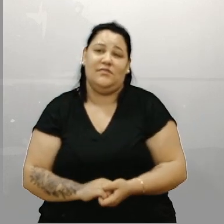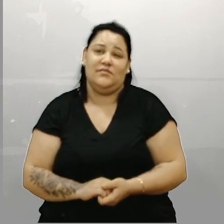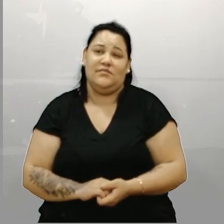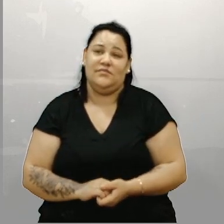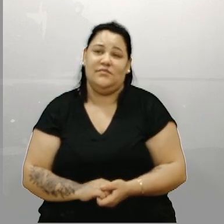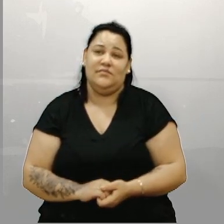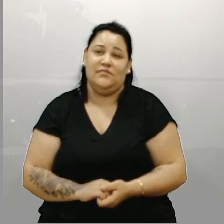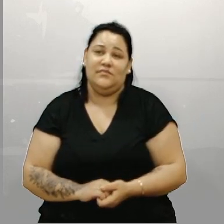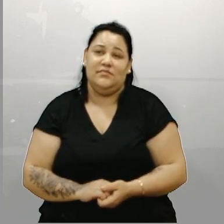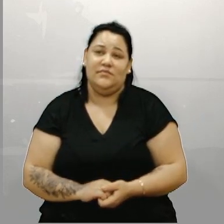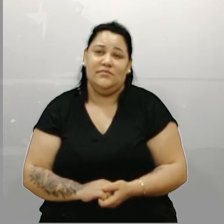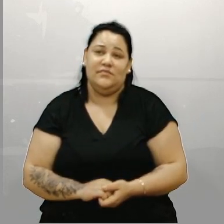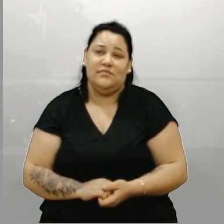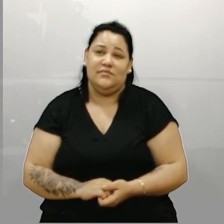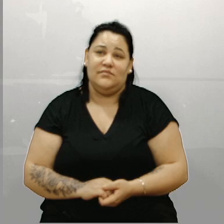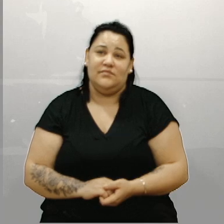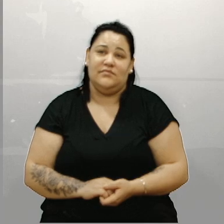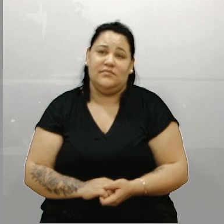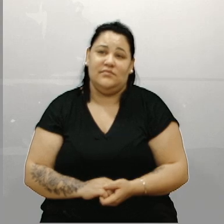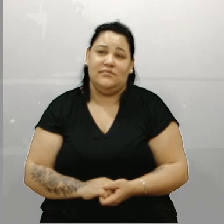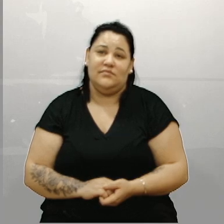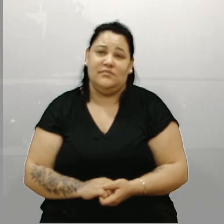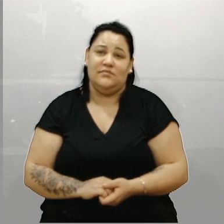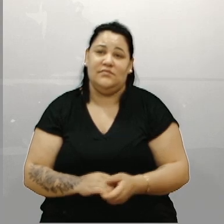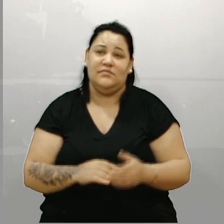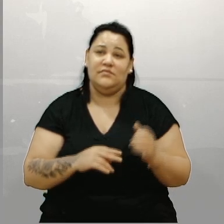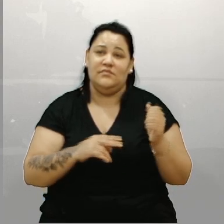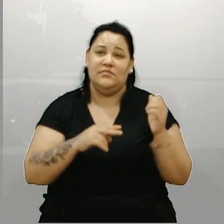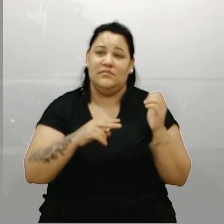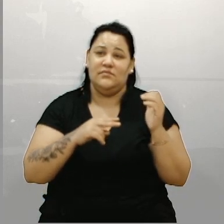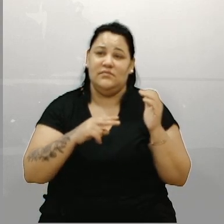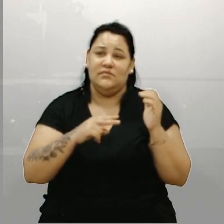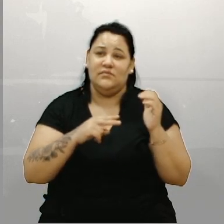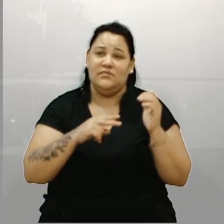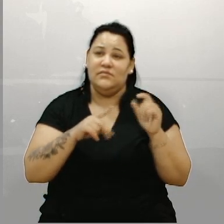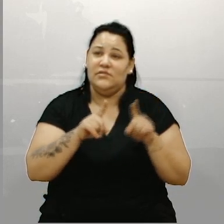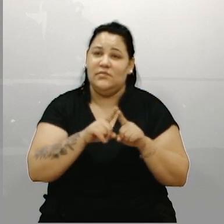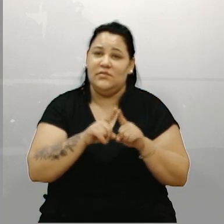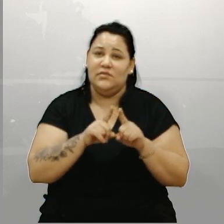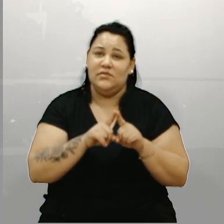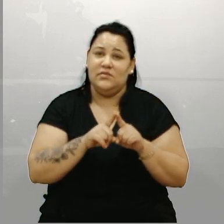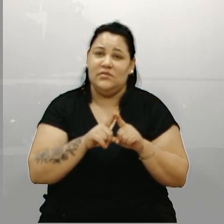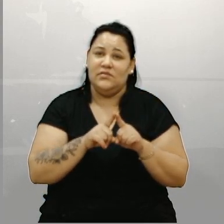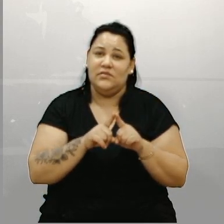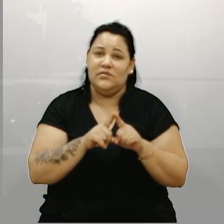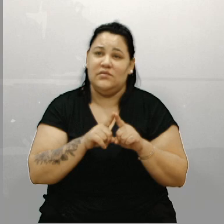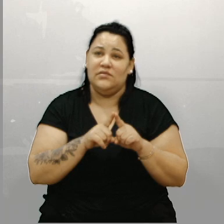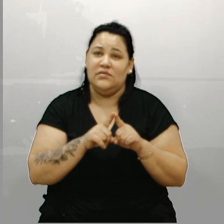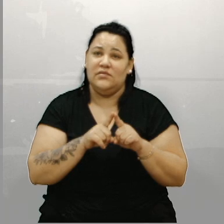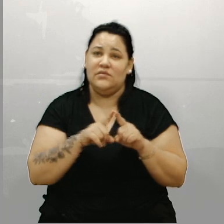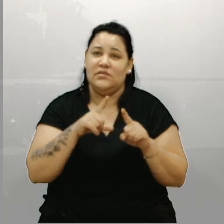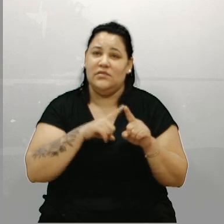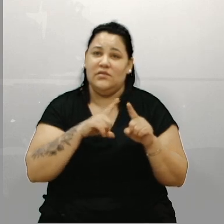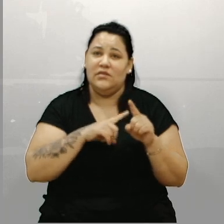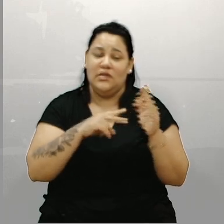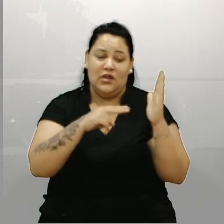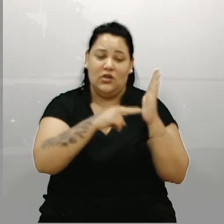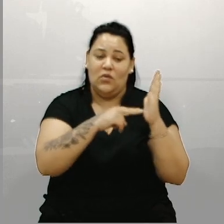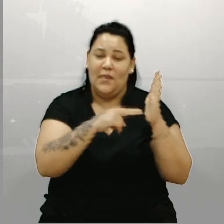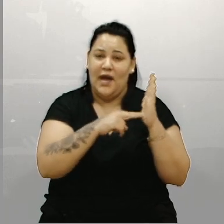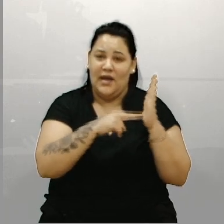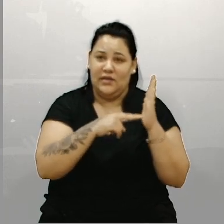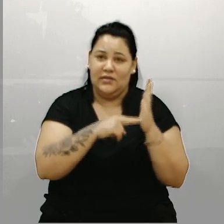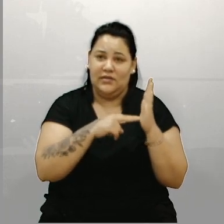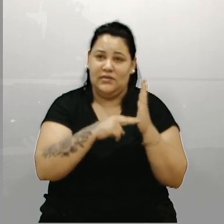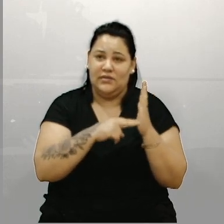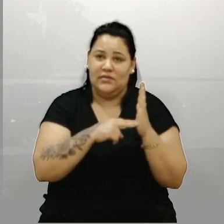complicada mesmo. A tomada... Há pouco tempo, a tomada, tem lá uma tomada para a gurizada que gosta